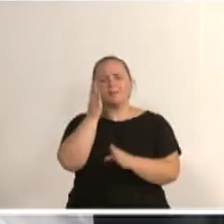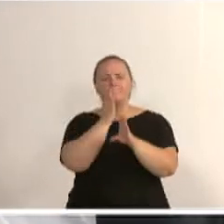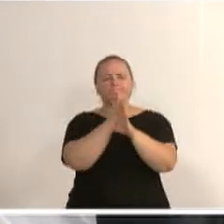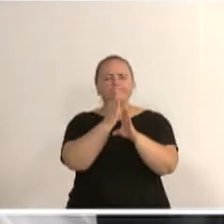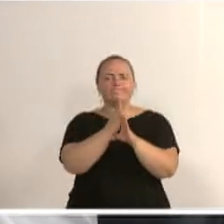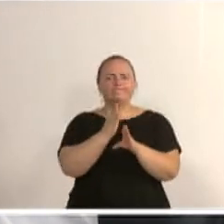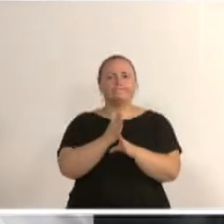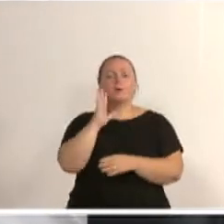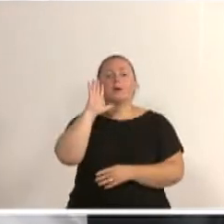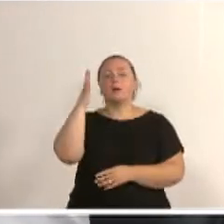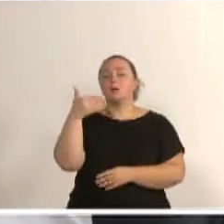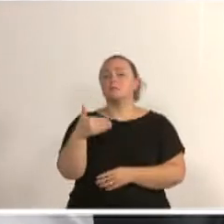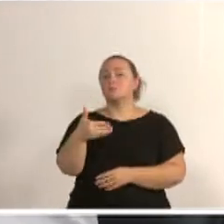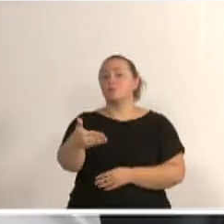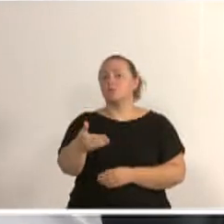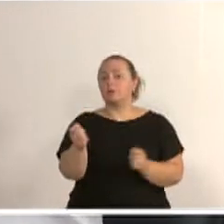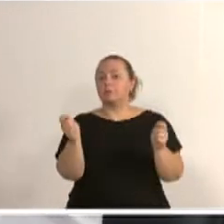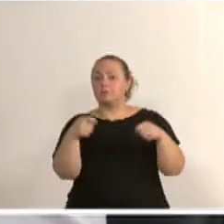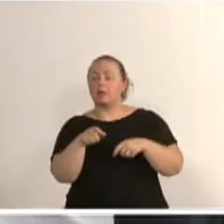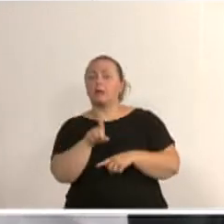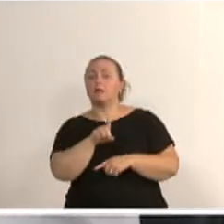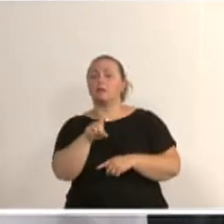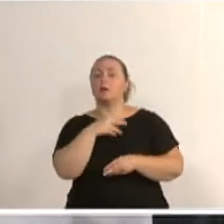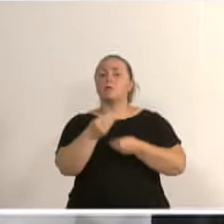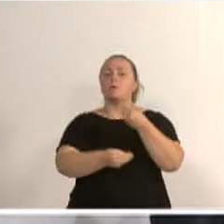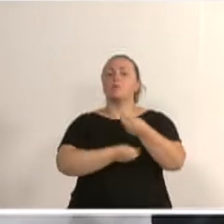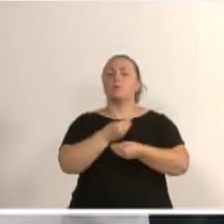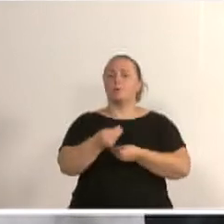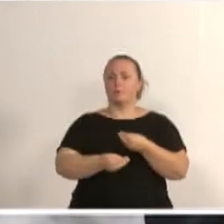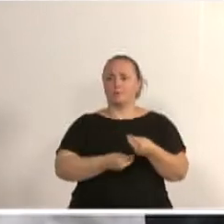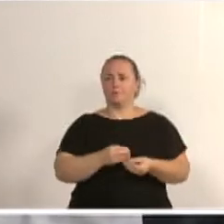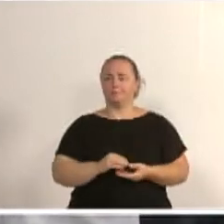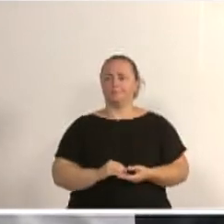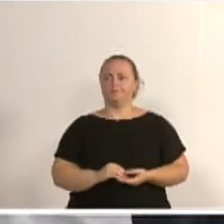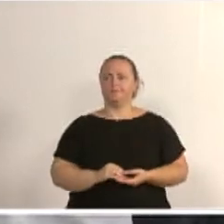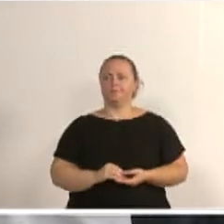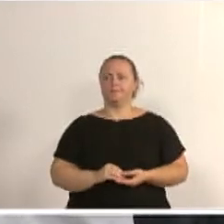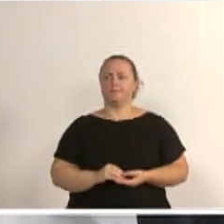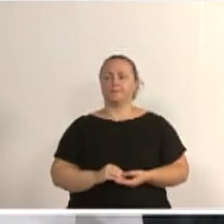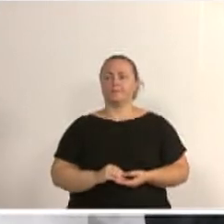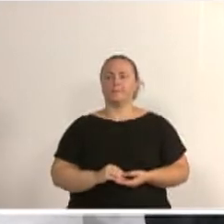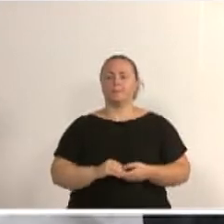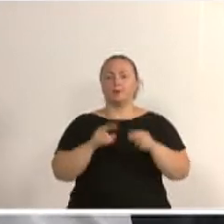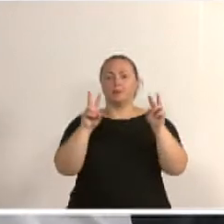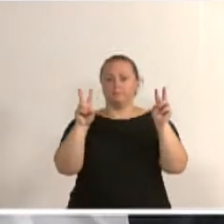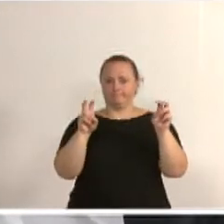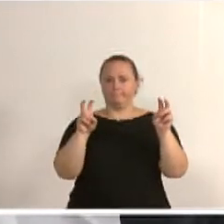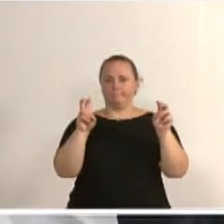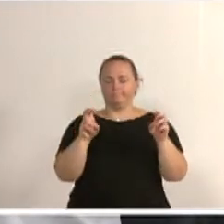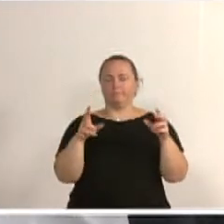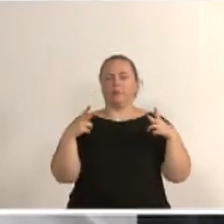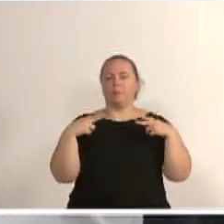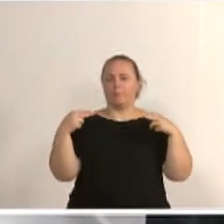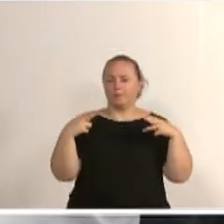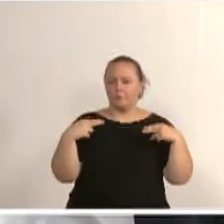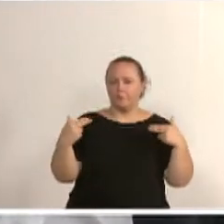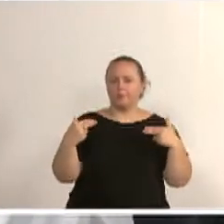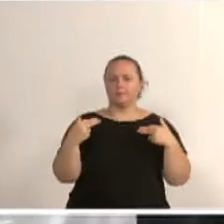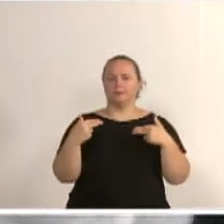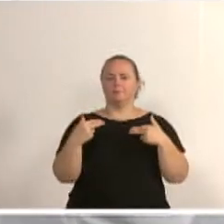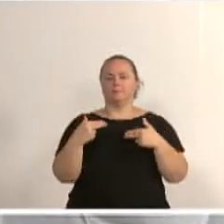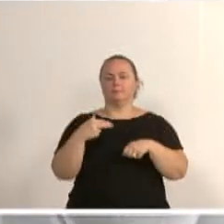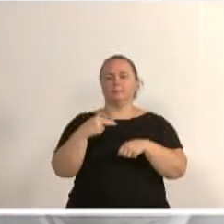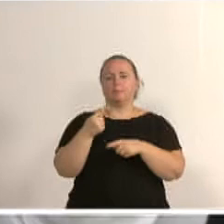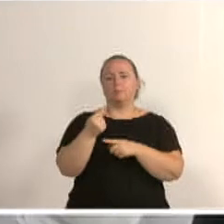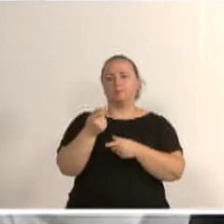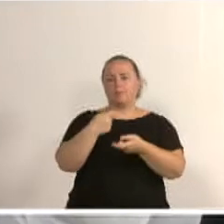da situação para ver se ela vai ser viável de ser executada. Sobre a questão da redução dos motoristas e cobradores que o senhor citou, em nenhum